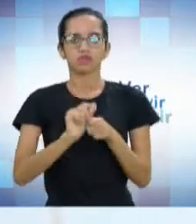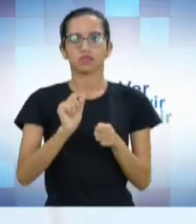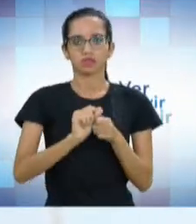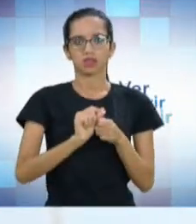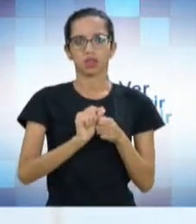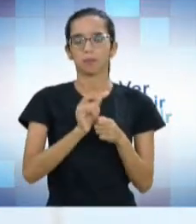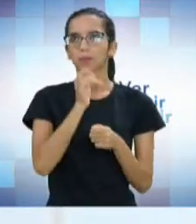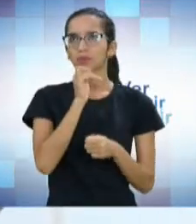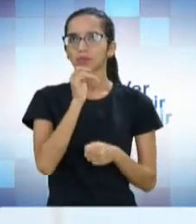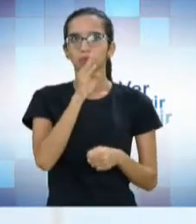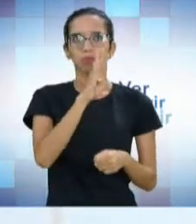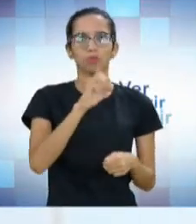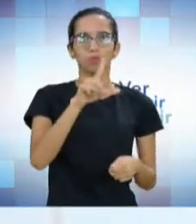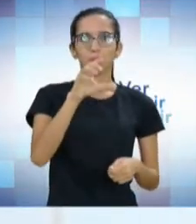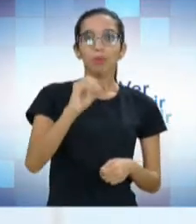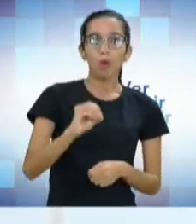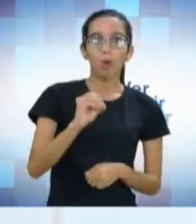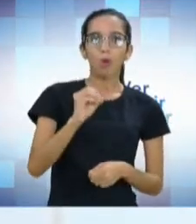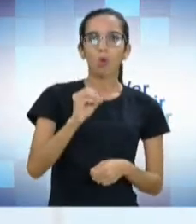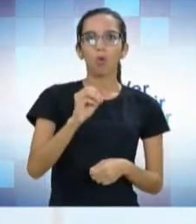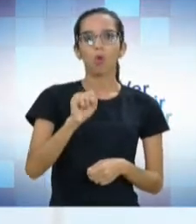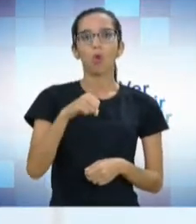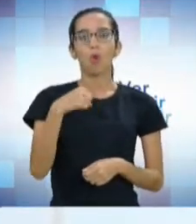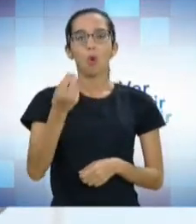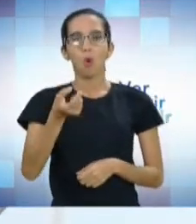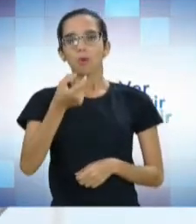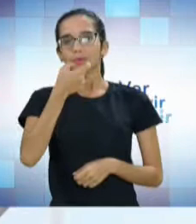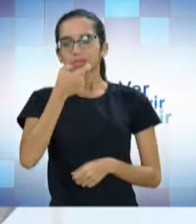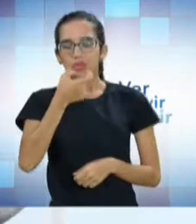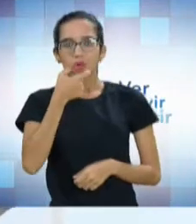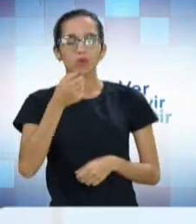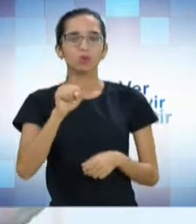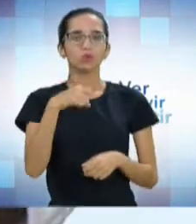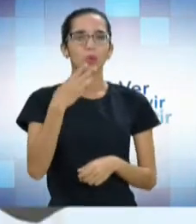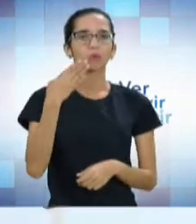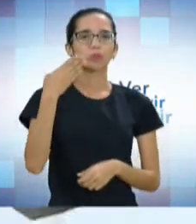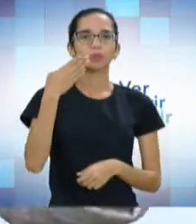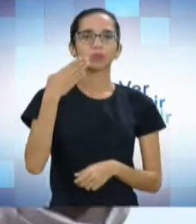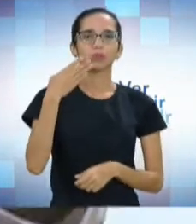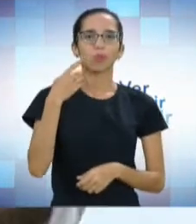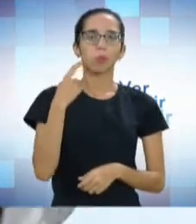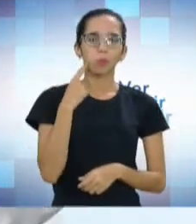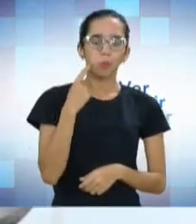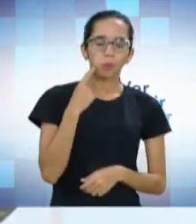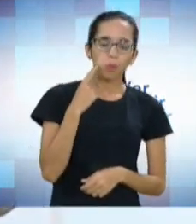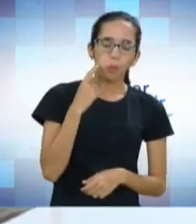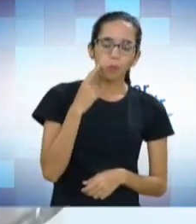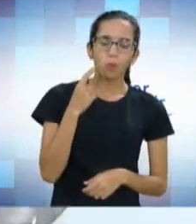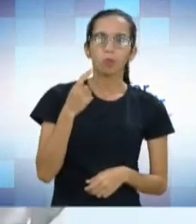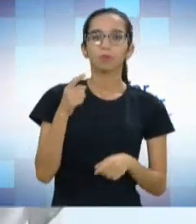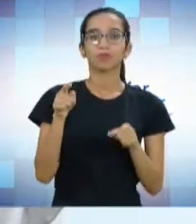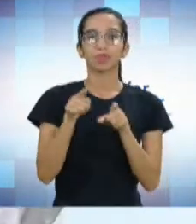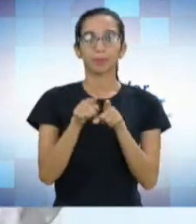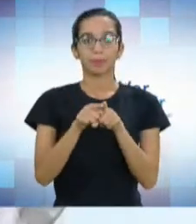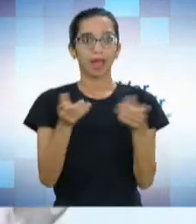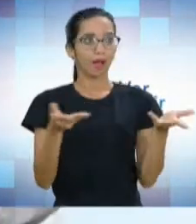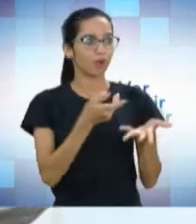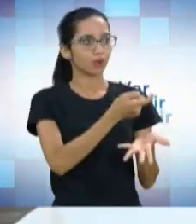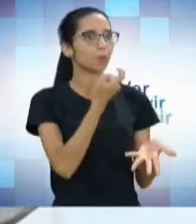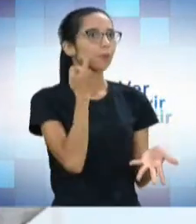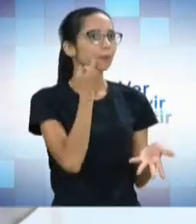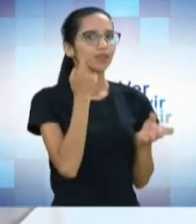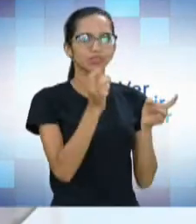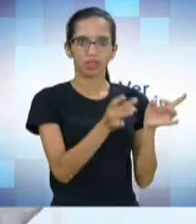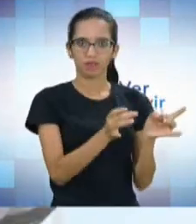biscoito caseiro bombom no caso agora dessa do mercado do peixe em